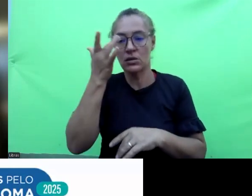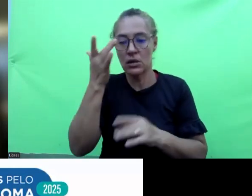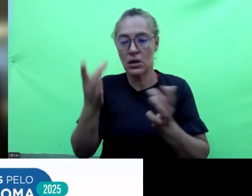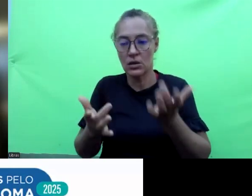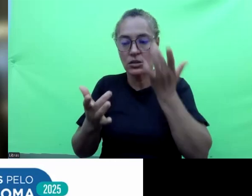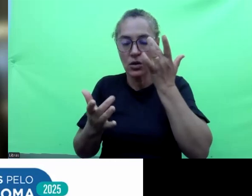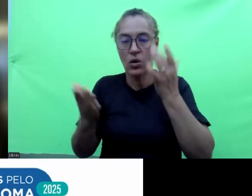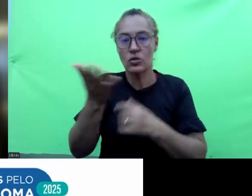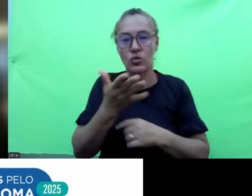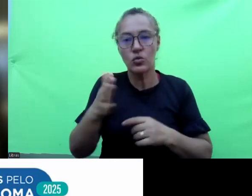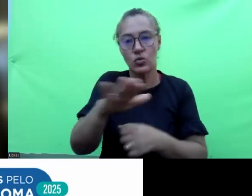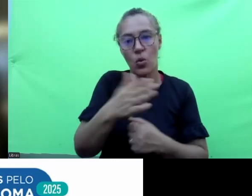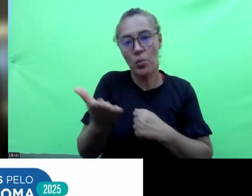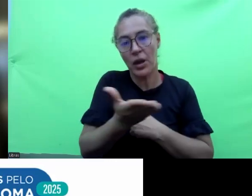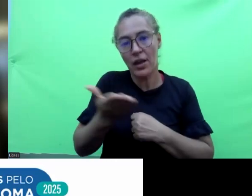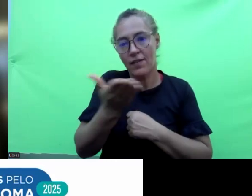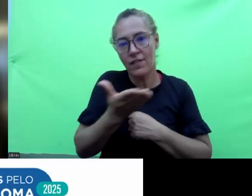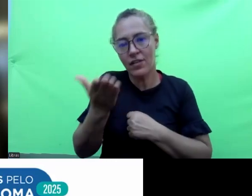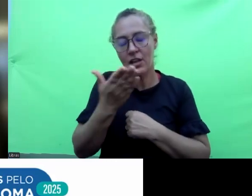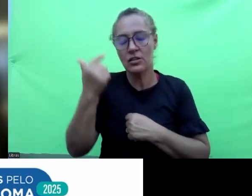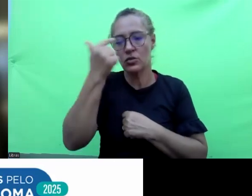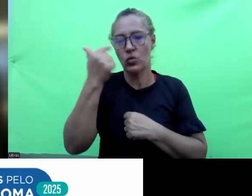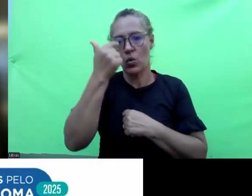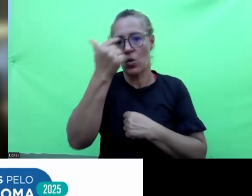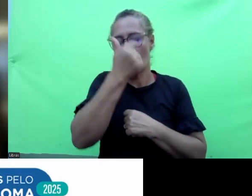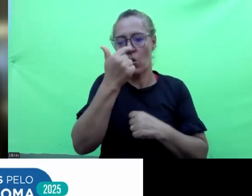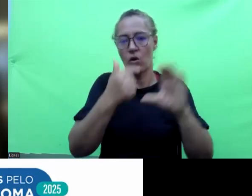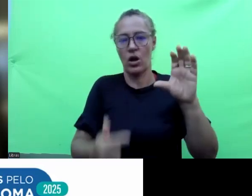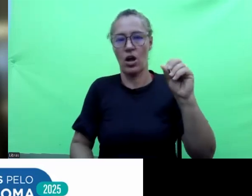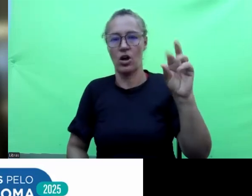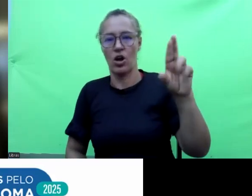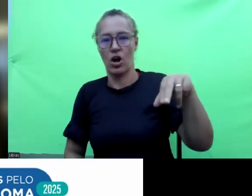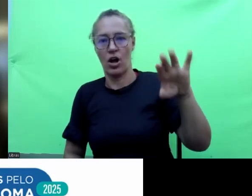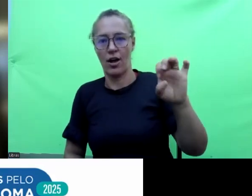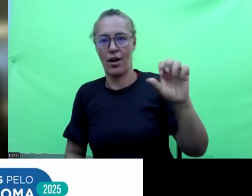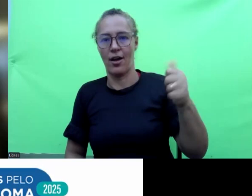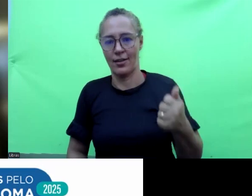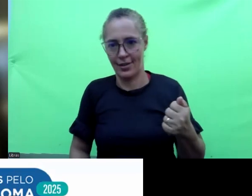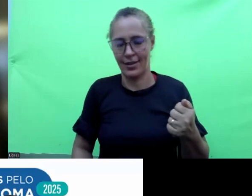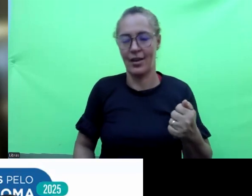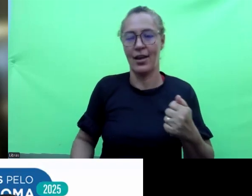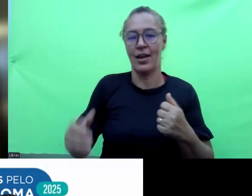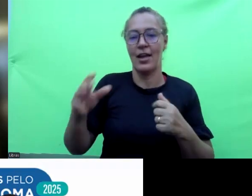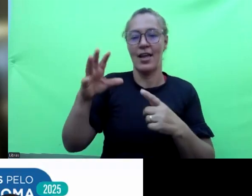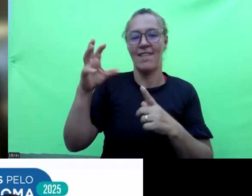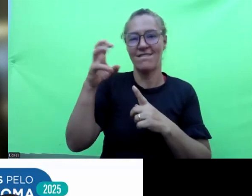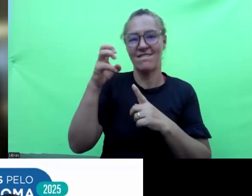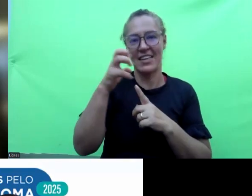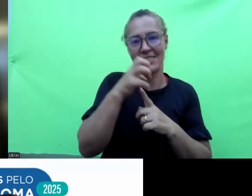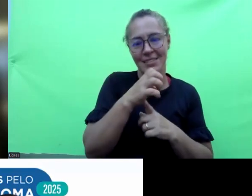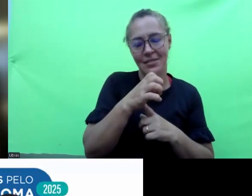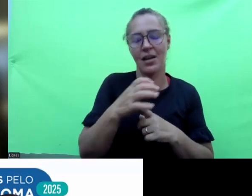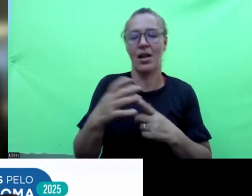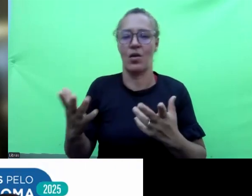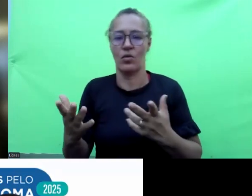olho, com a córnea, né? Com risco do uso inadequado levar a úlcera de córnea, infecção, e assim por diante. Para